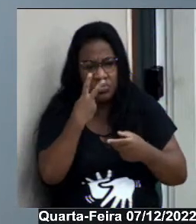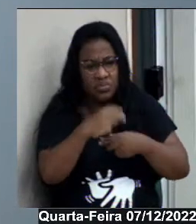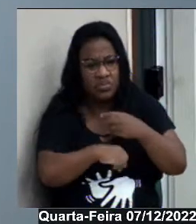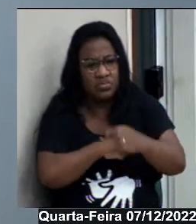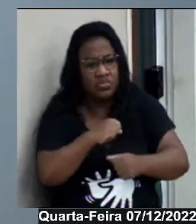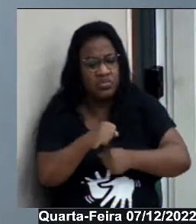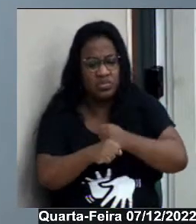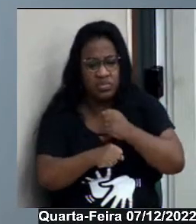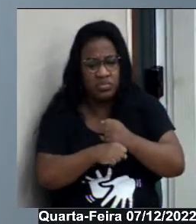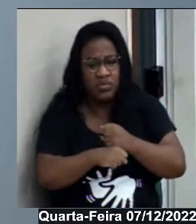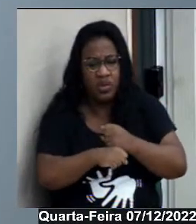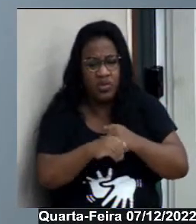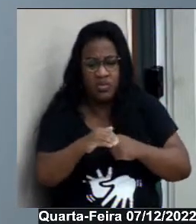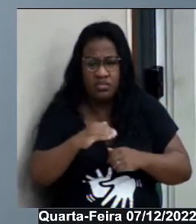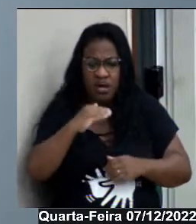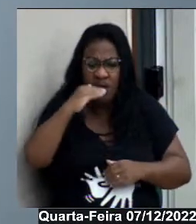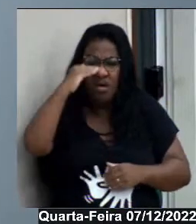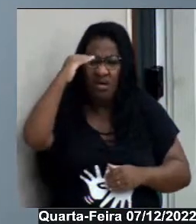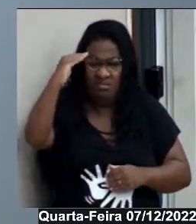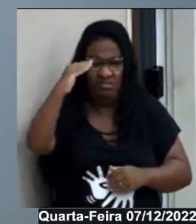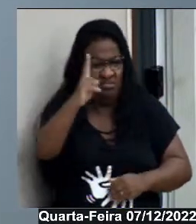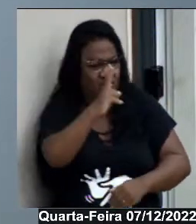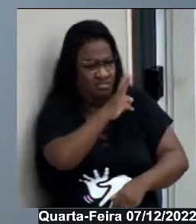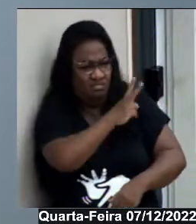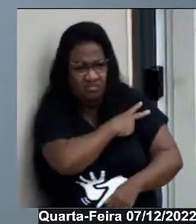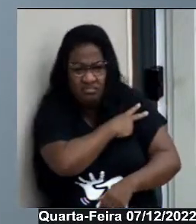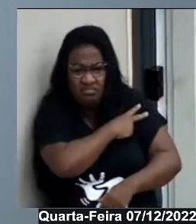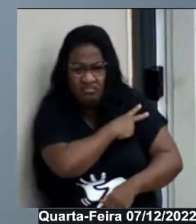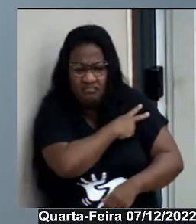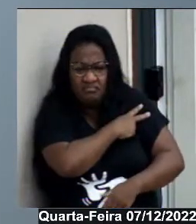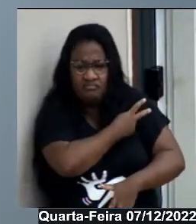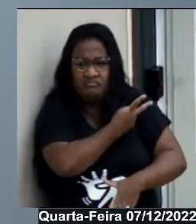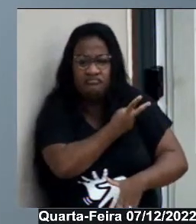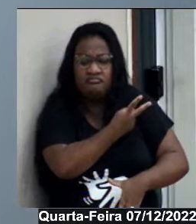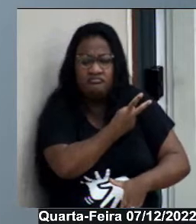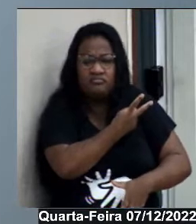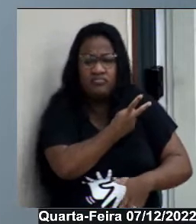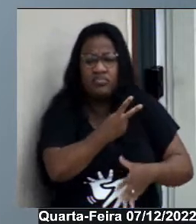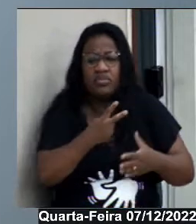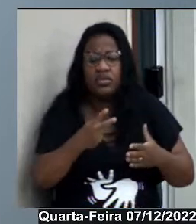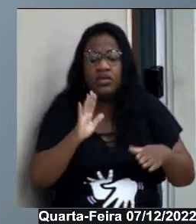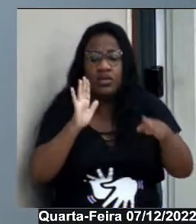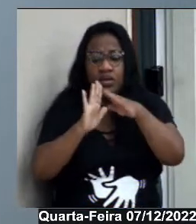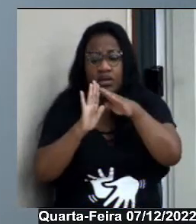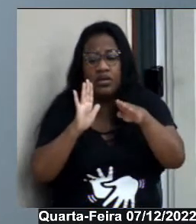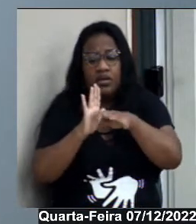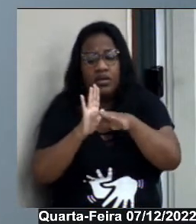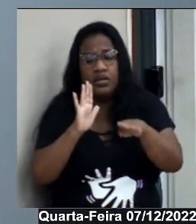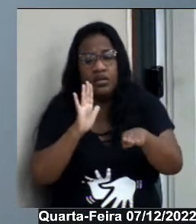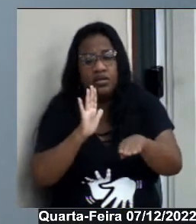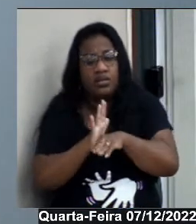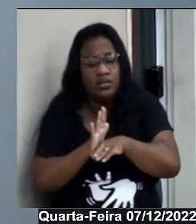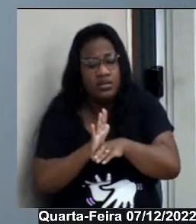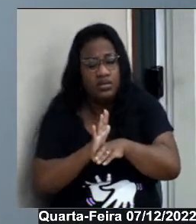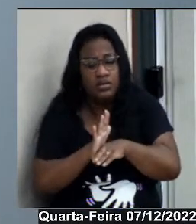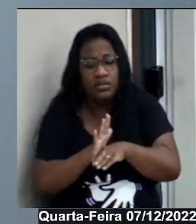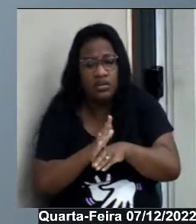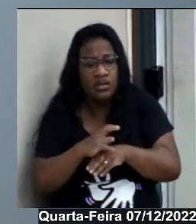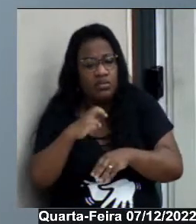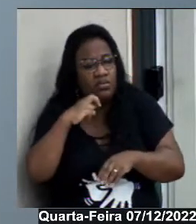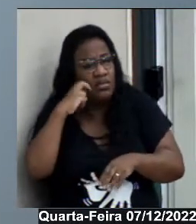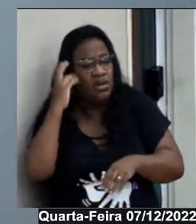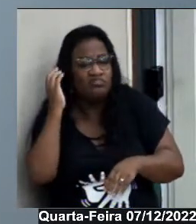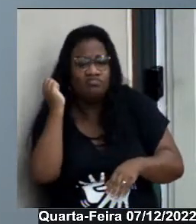conseguir todas essas benécias e chegar no grau distinto. Eu preciso ler aqui, senhores, porque esse projeto é uma